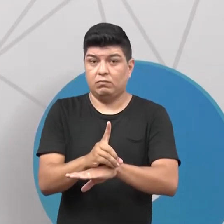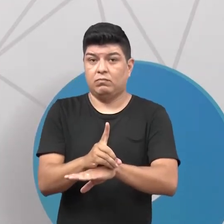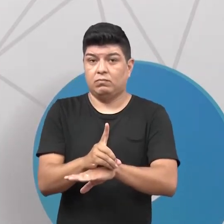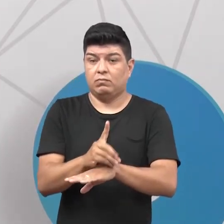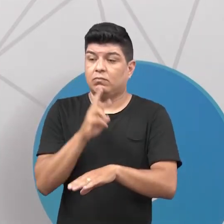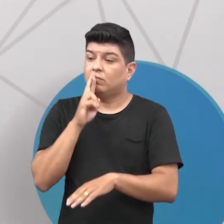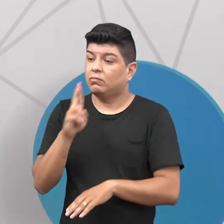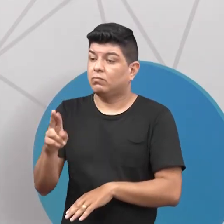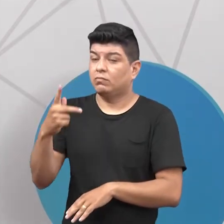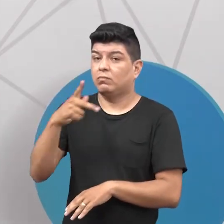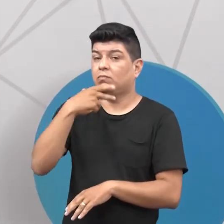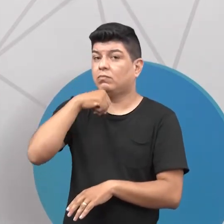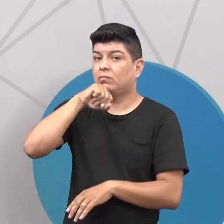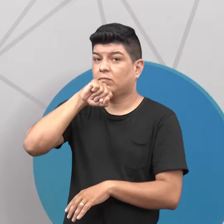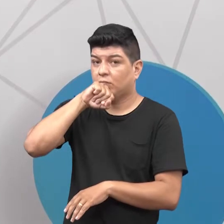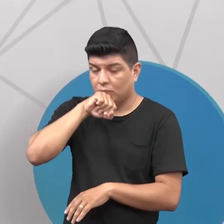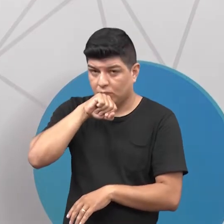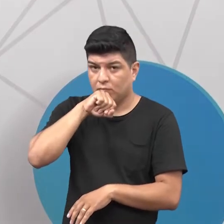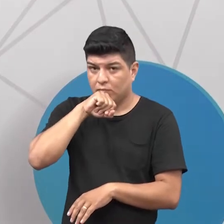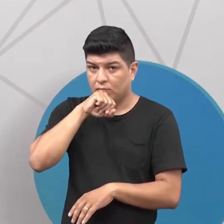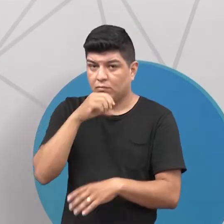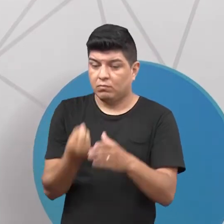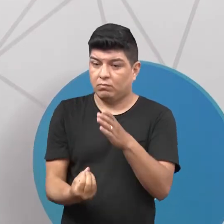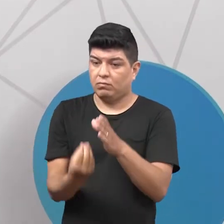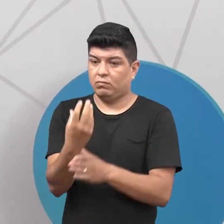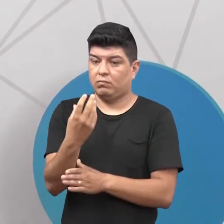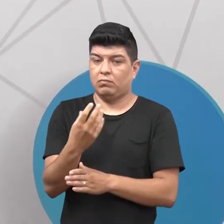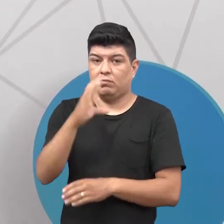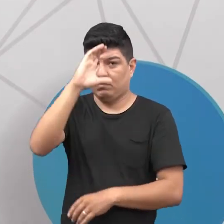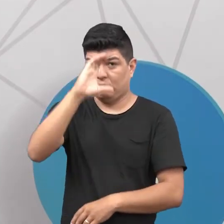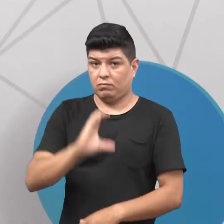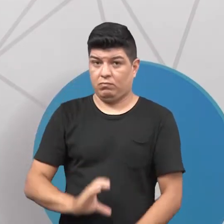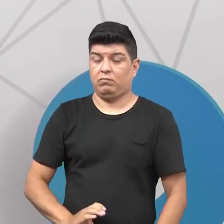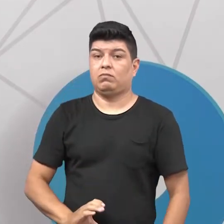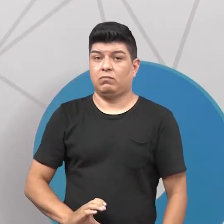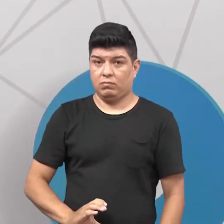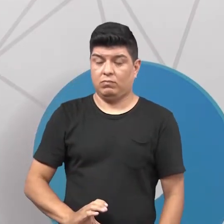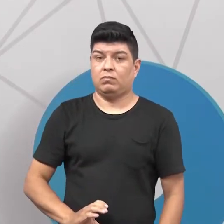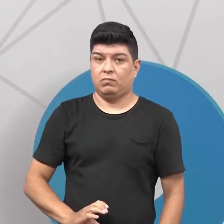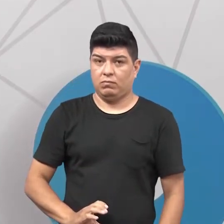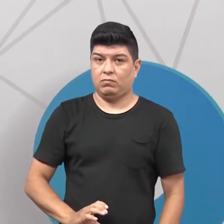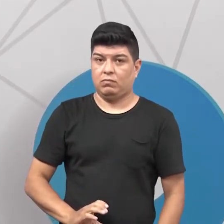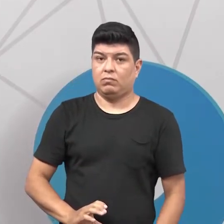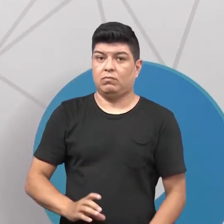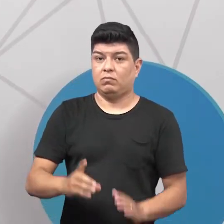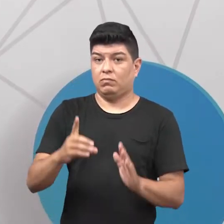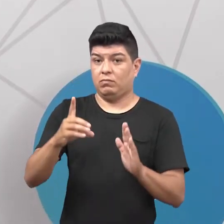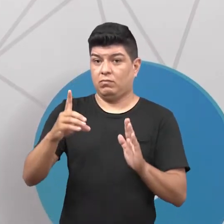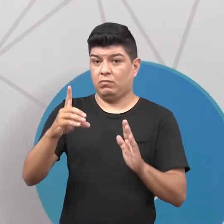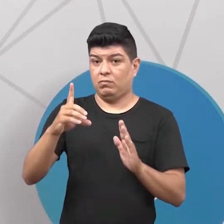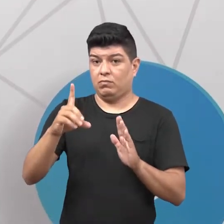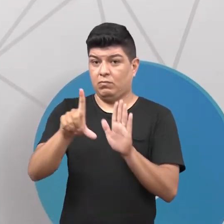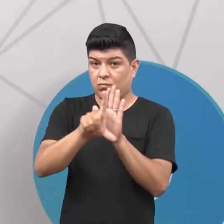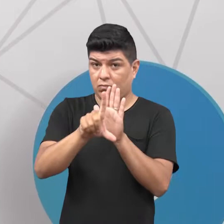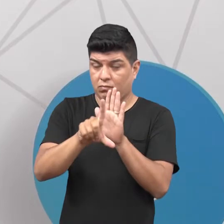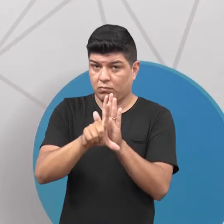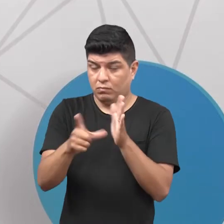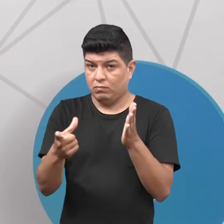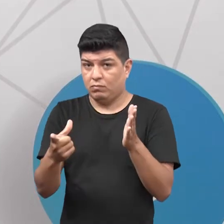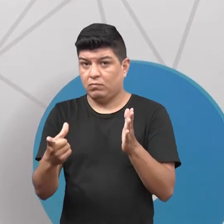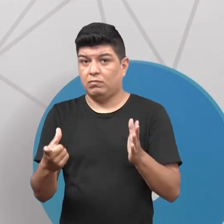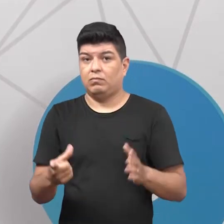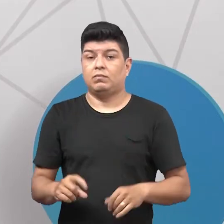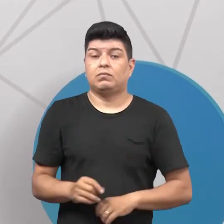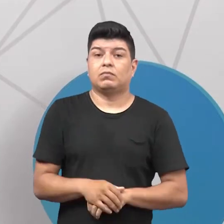que a filosofia da escola é formar o cidadão consciente dos seus direitos e deveres e capaz de cumprir com as suas responsabilidades